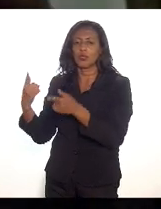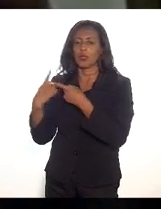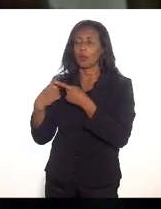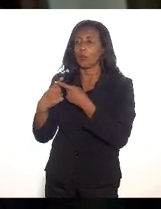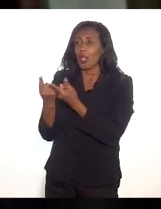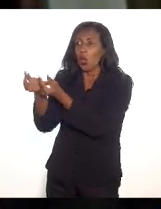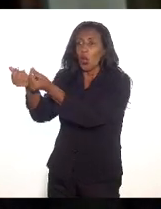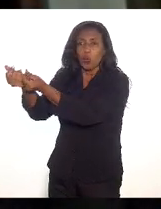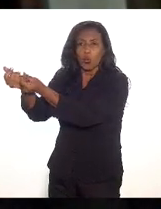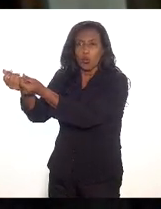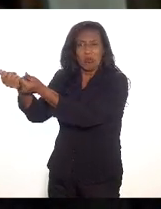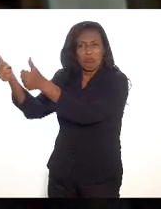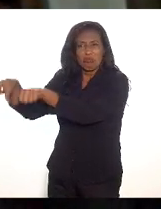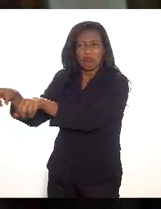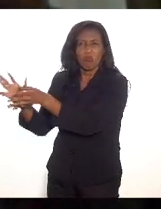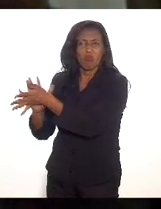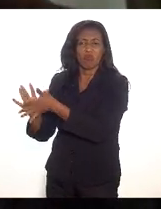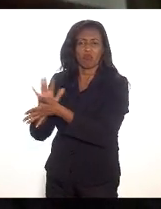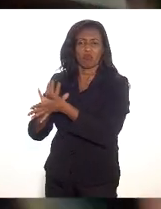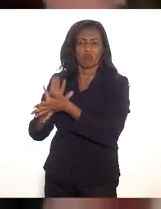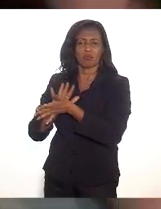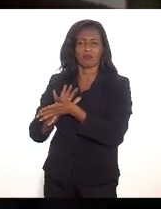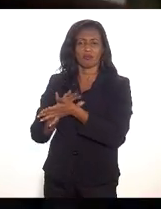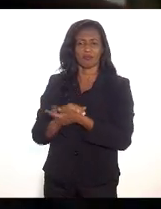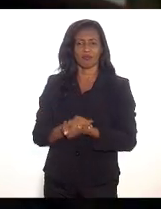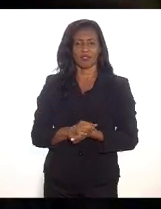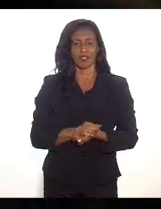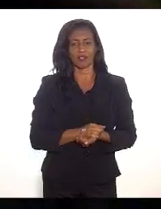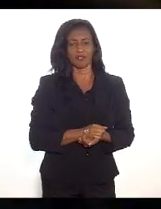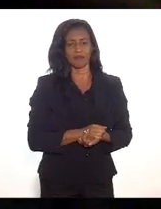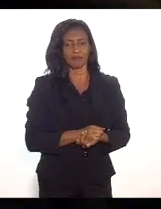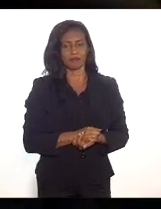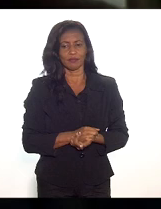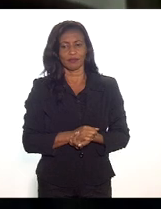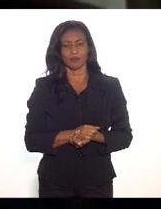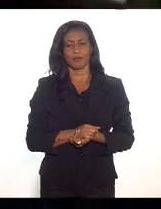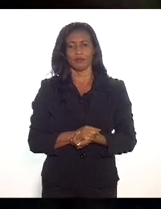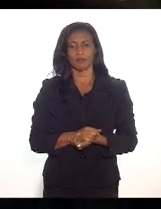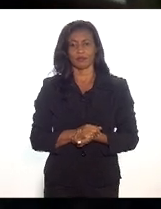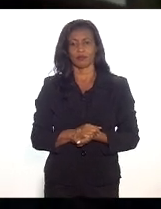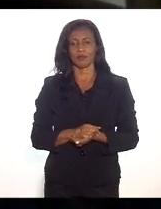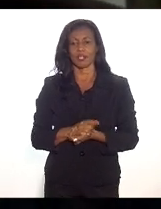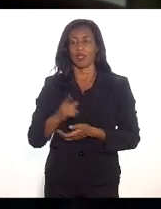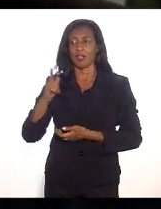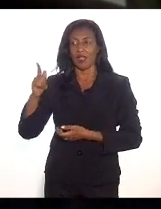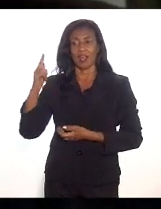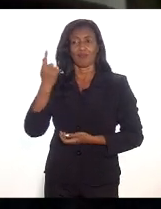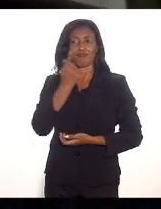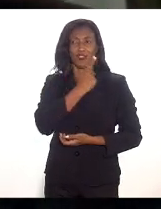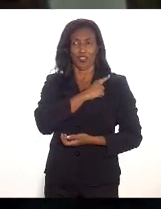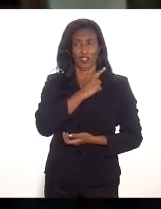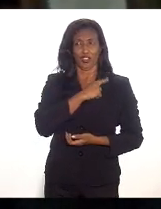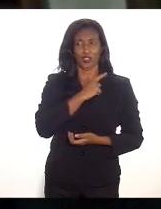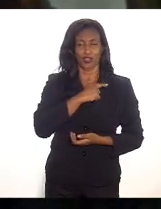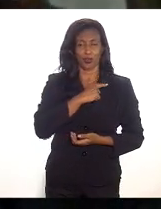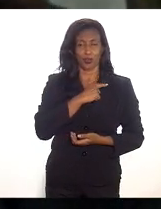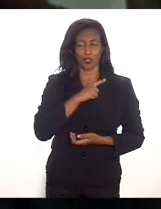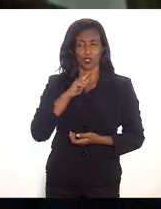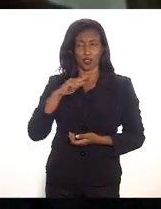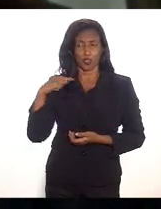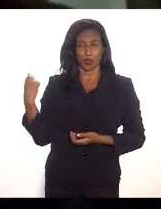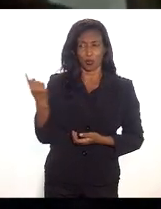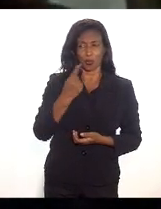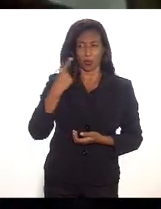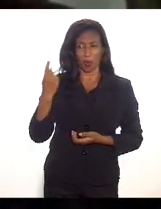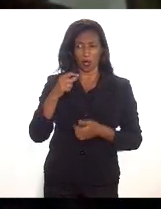lucro. Isso é uma realidade. Lá nós implantamos, querido Mick, os biodigestores. Nós construímos